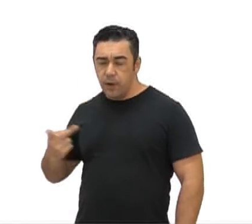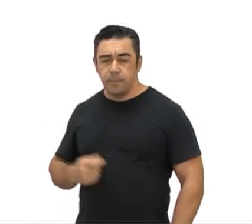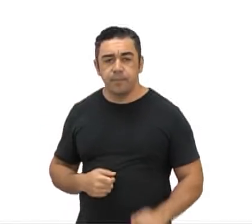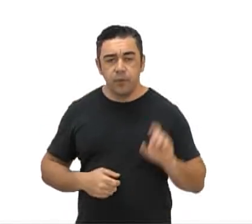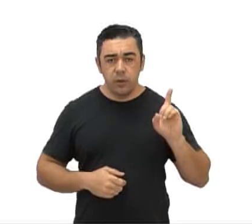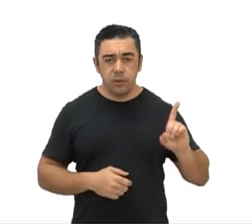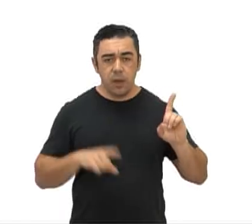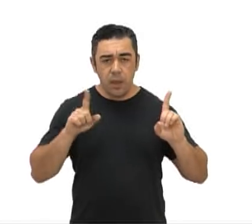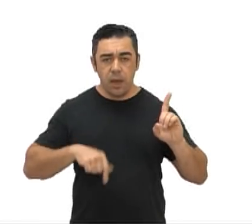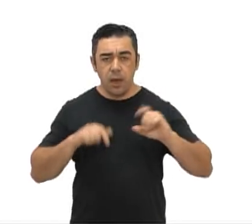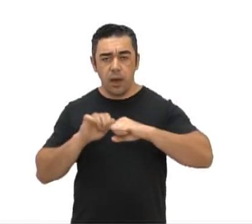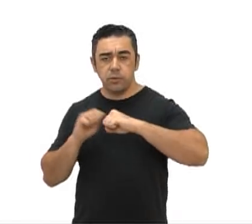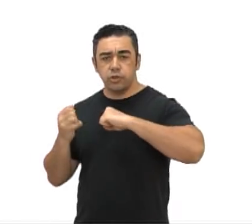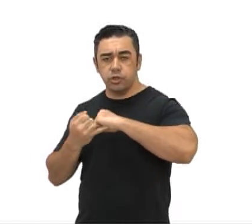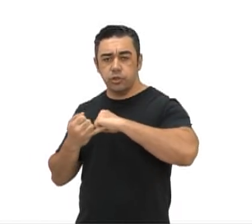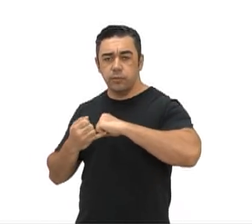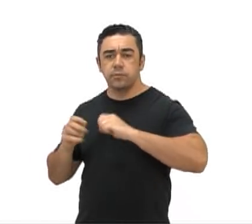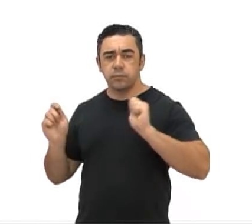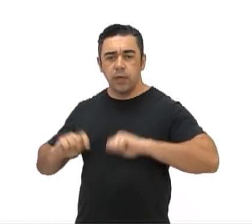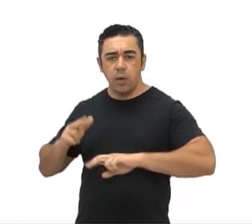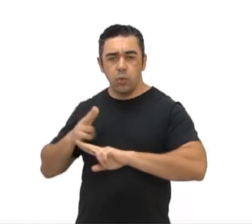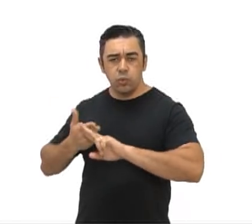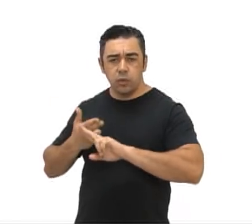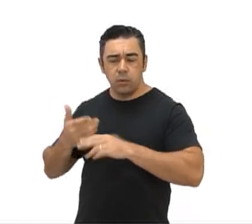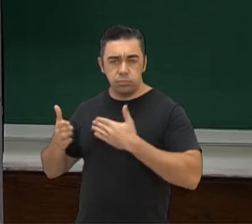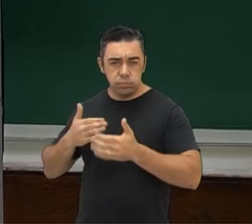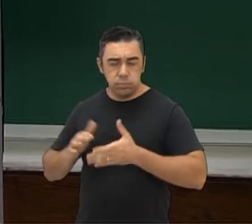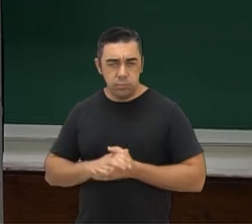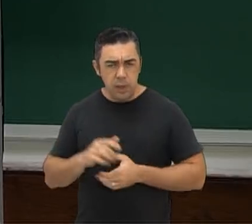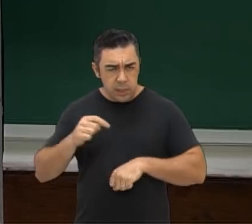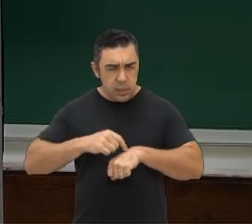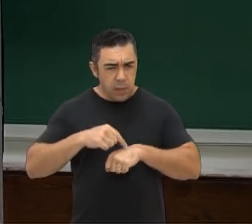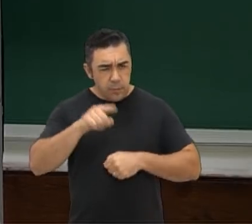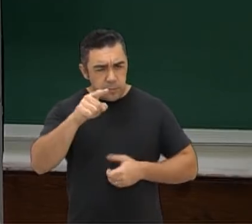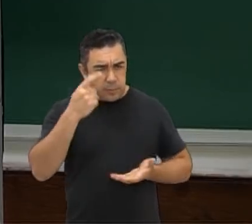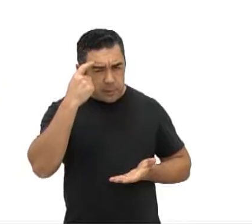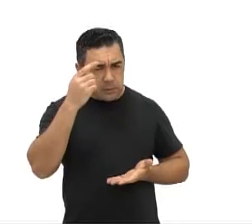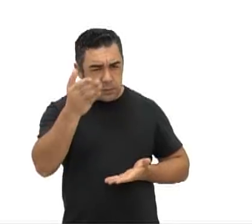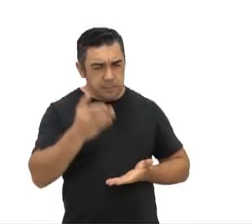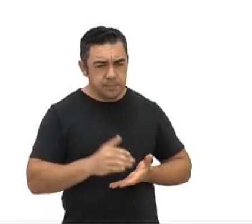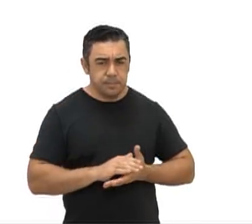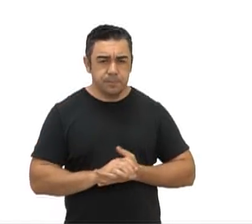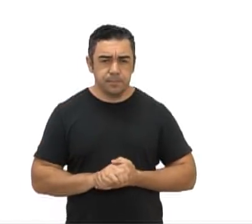adjetivo uniforme? Um tempo para vocês pensarem nessa questão.